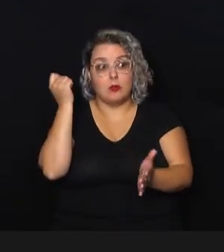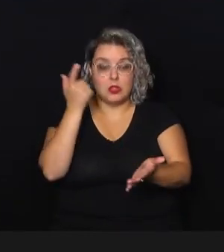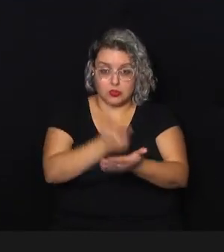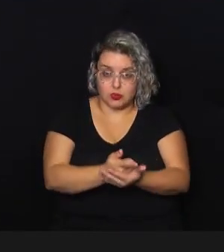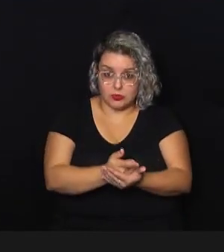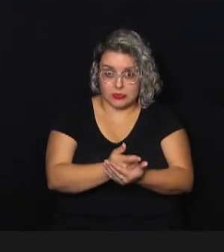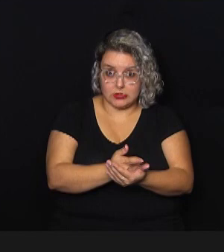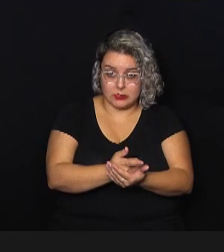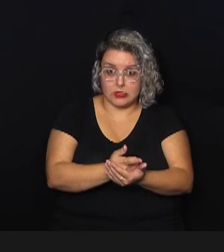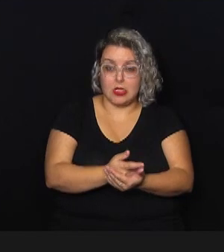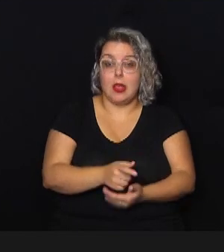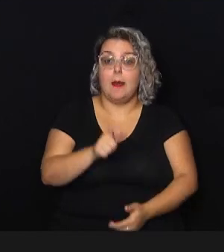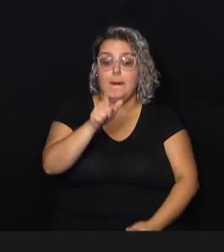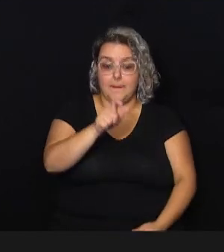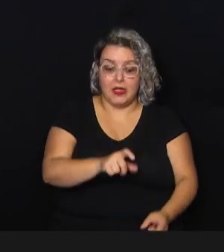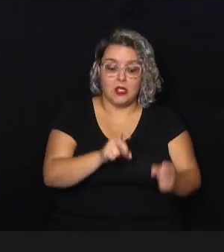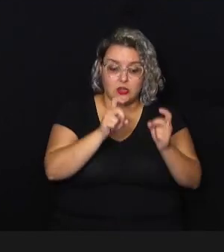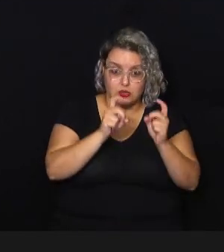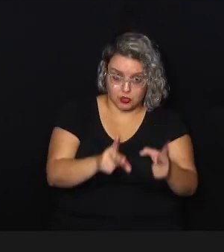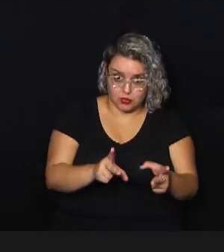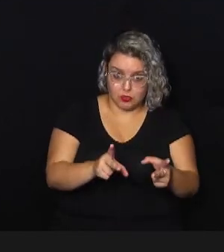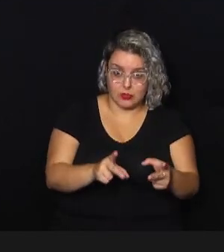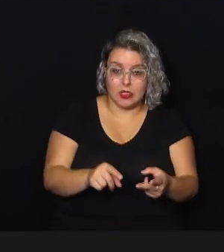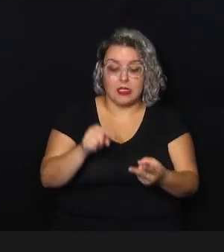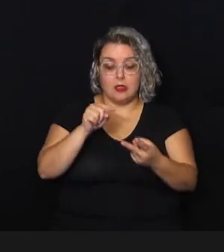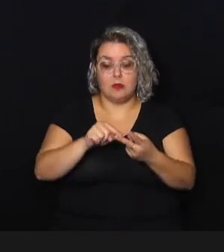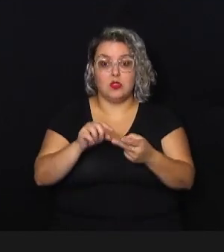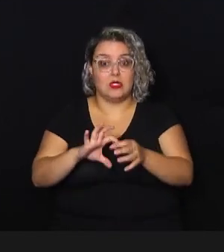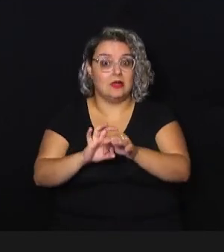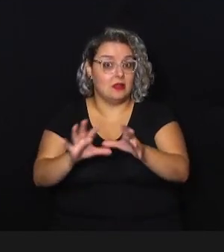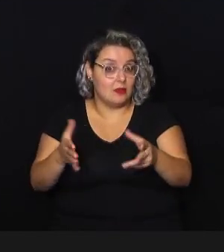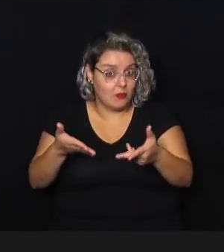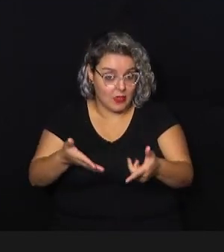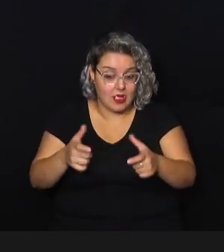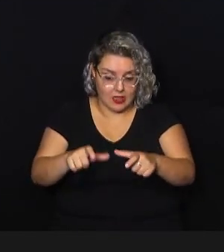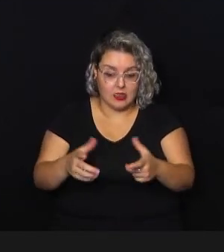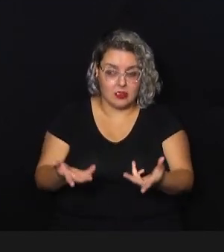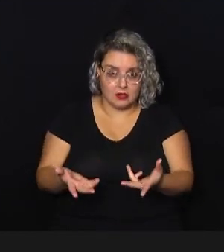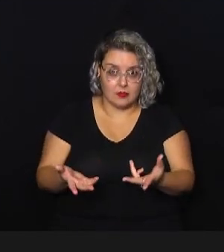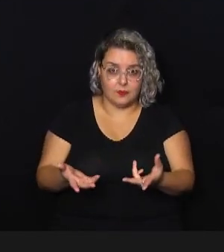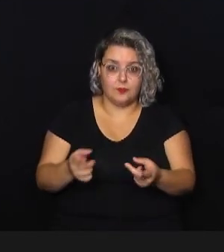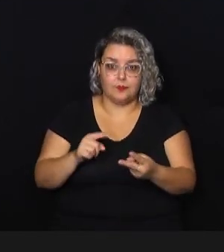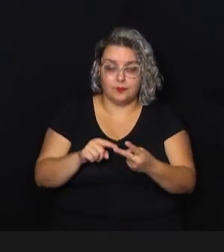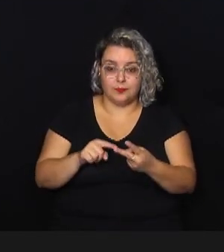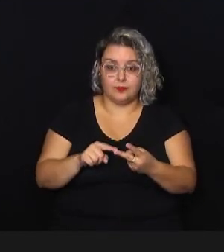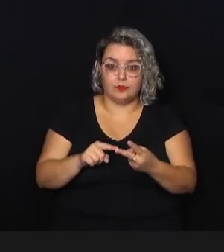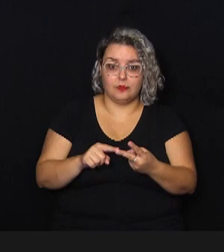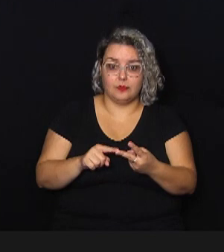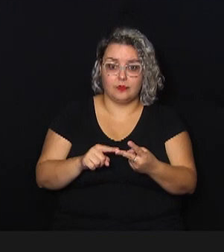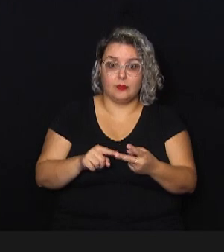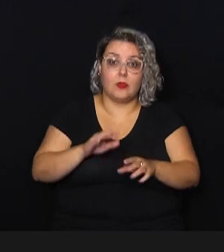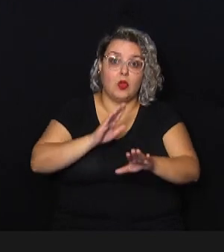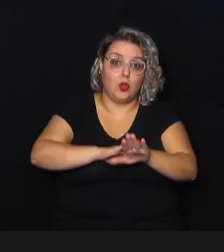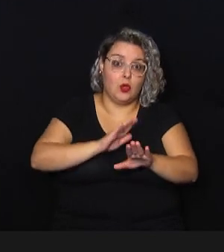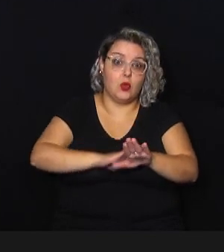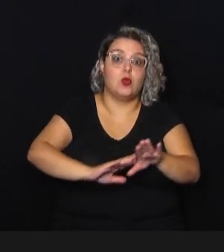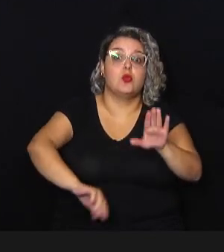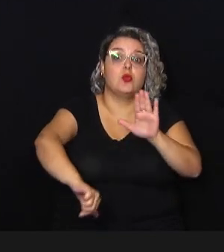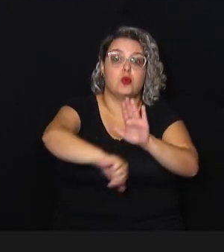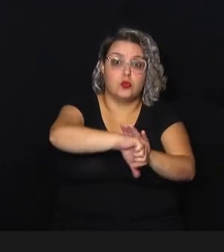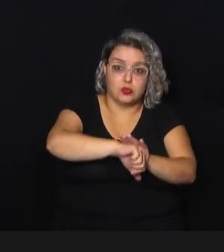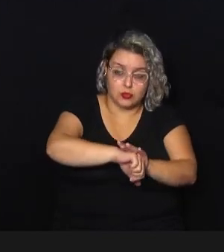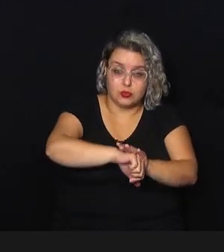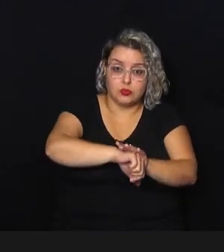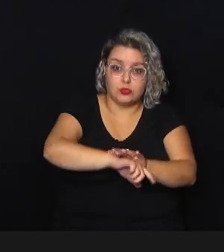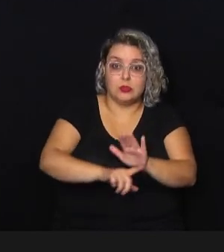pessoa que vende e a pessoa que disponibiliza essas TVs Box, né, ela pratica um crime que está tipificado